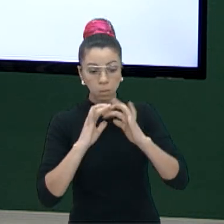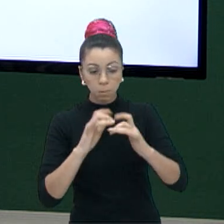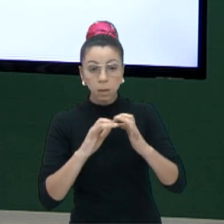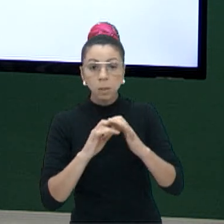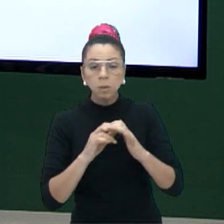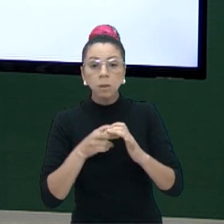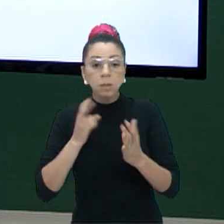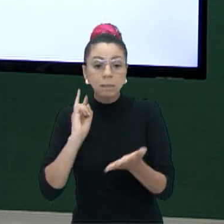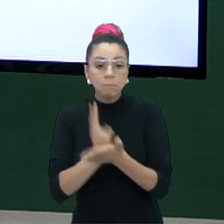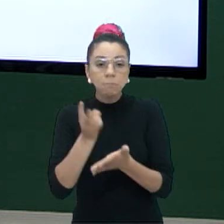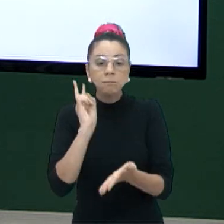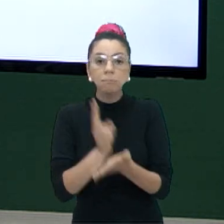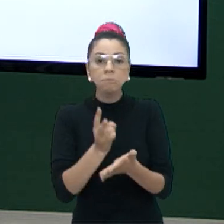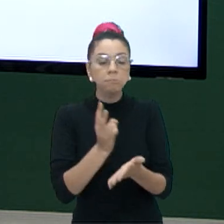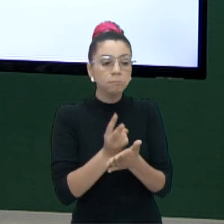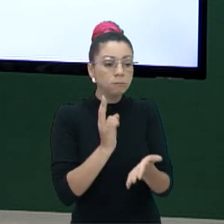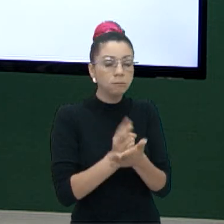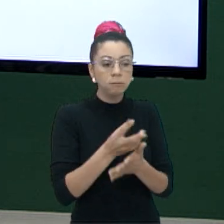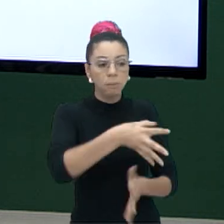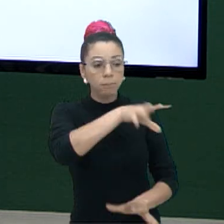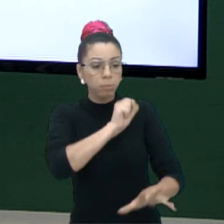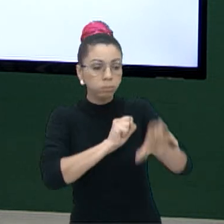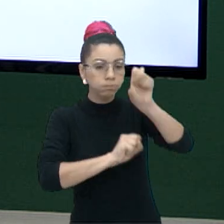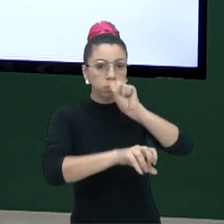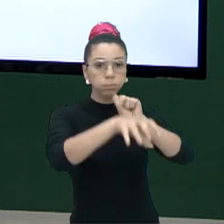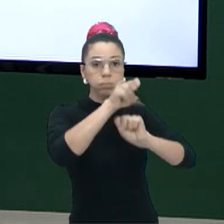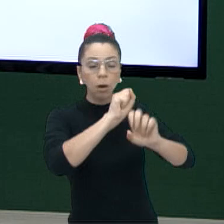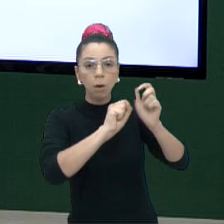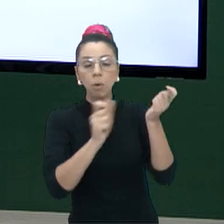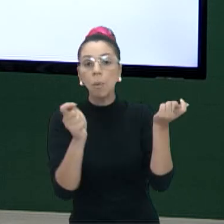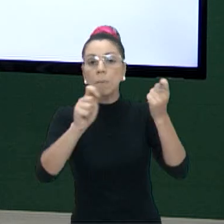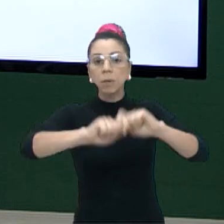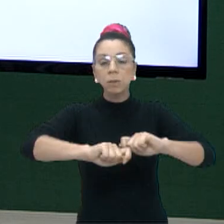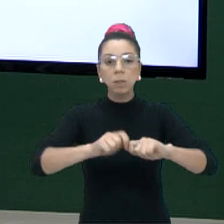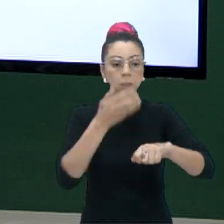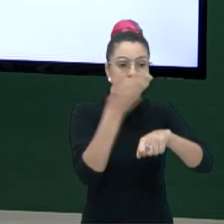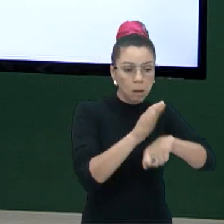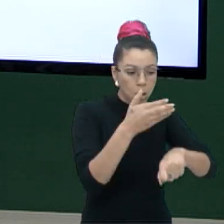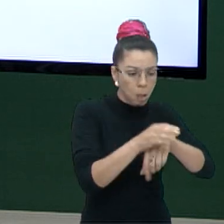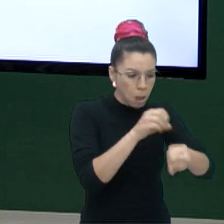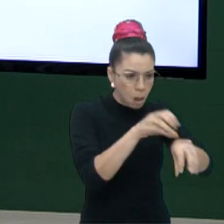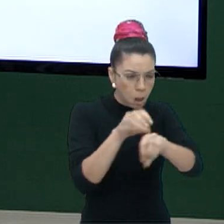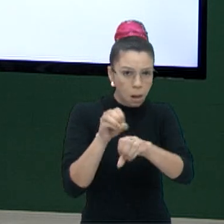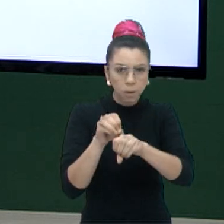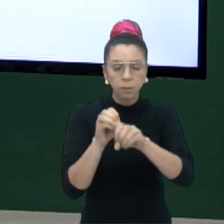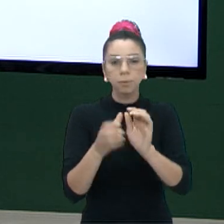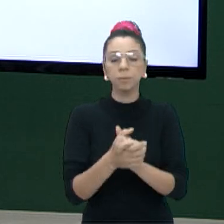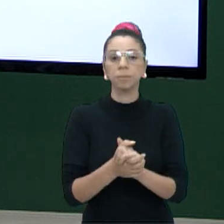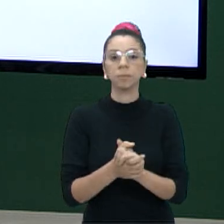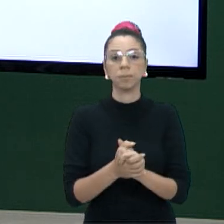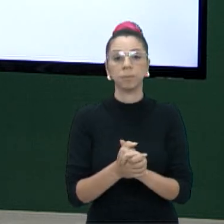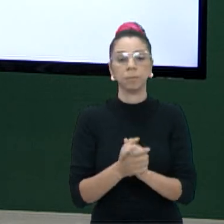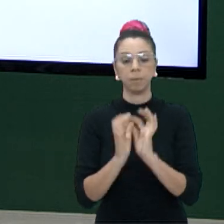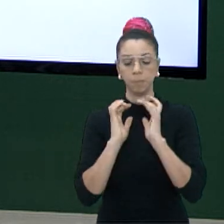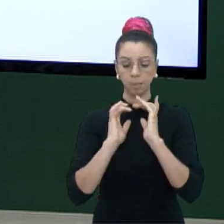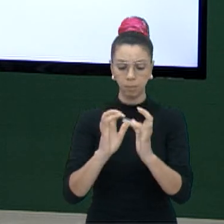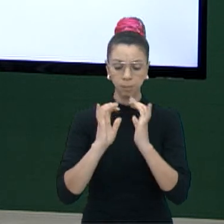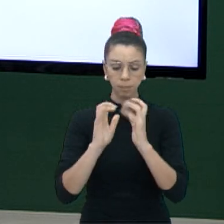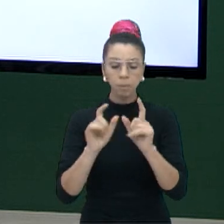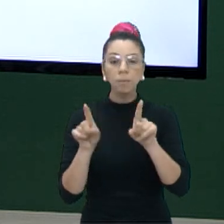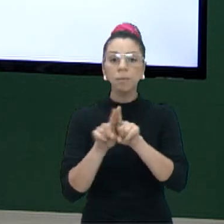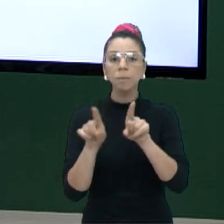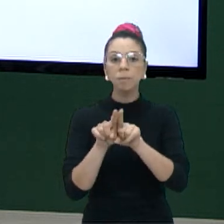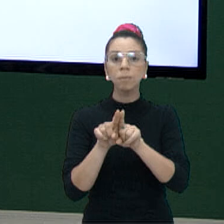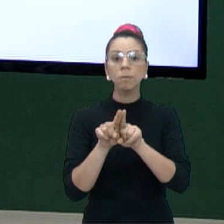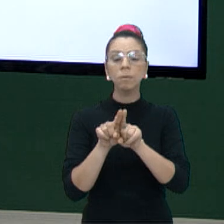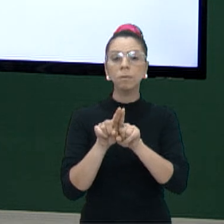A nossa mente não necessita de reforços positivos para aprender. Muito menos a nossa mente está